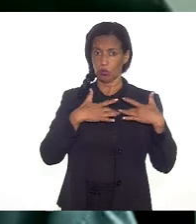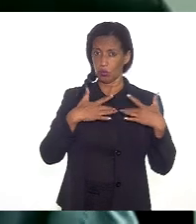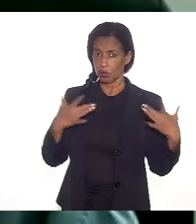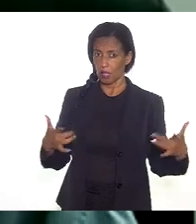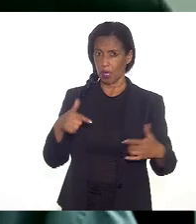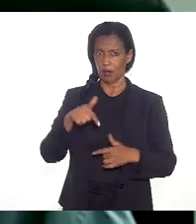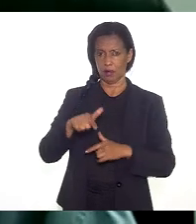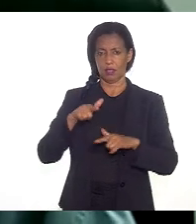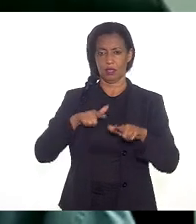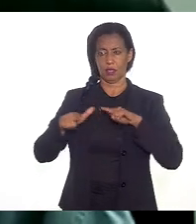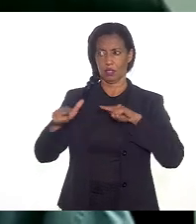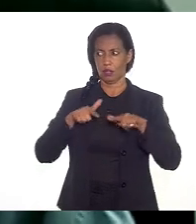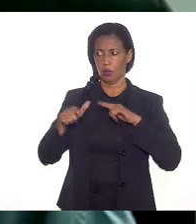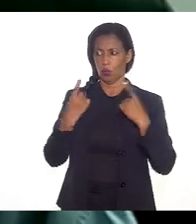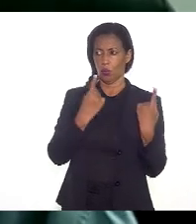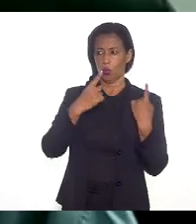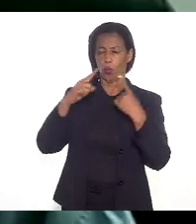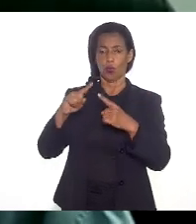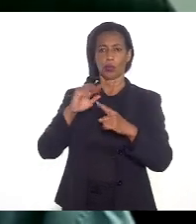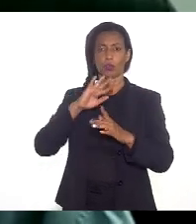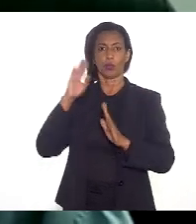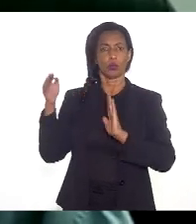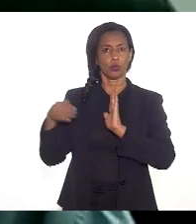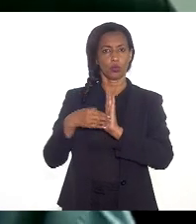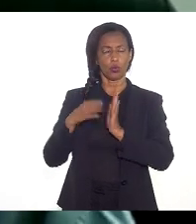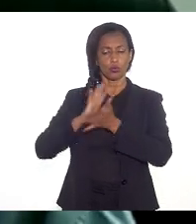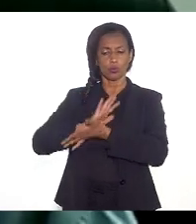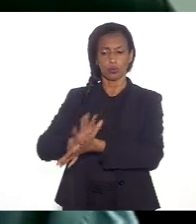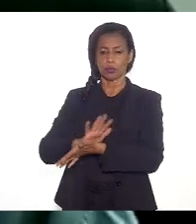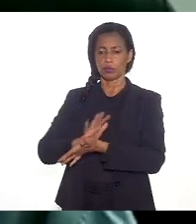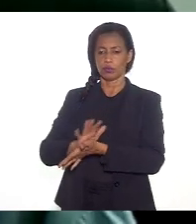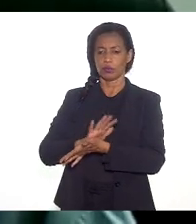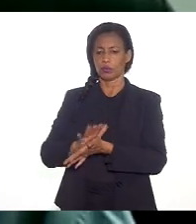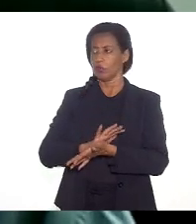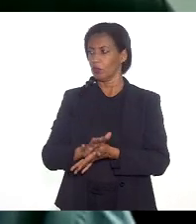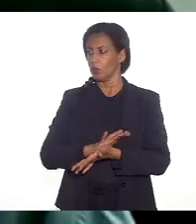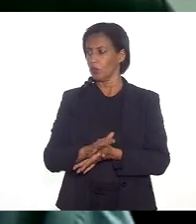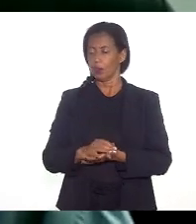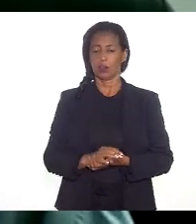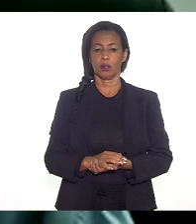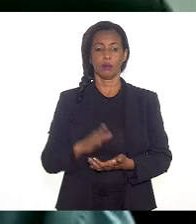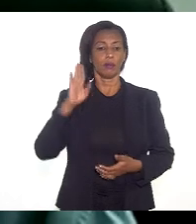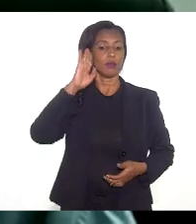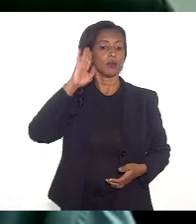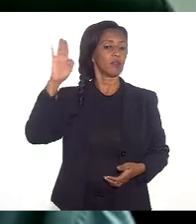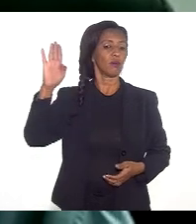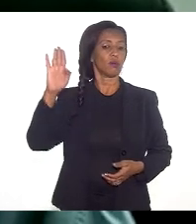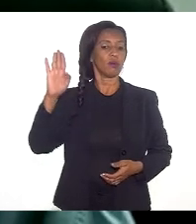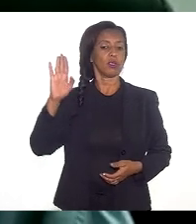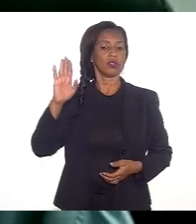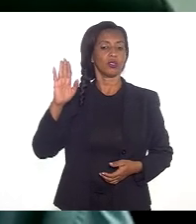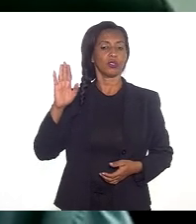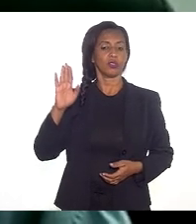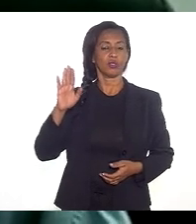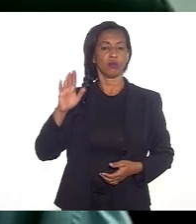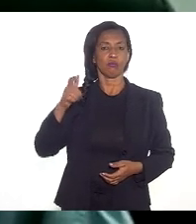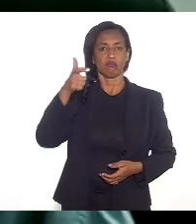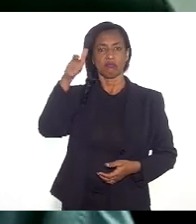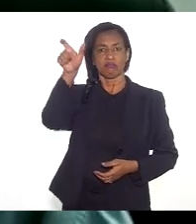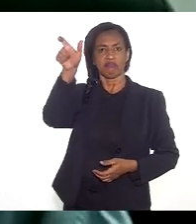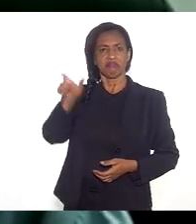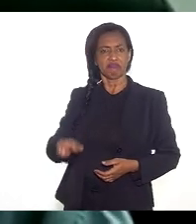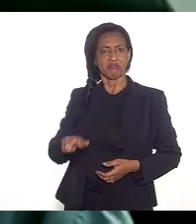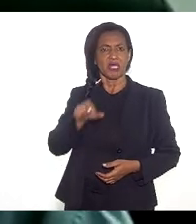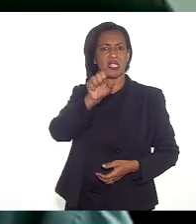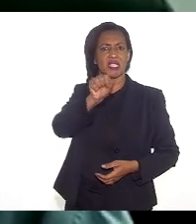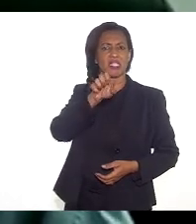luta, contra todos os preconceitos, principalmente o de caráter